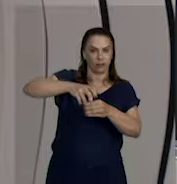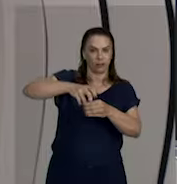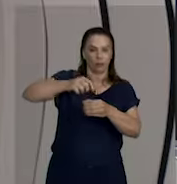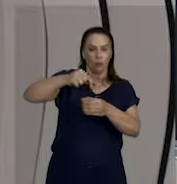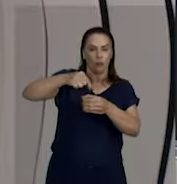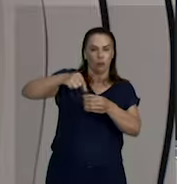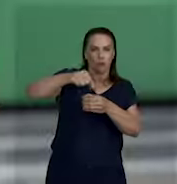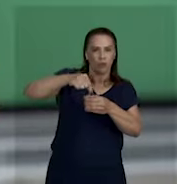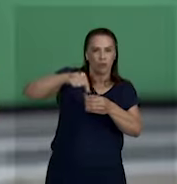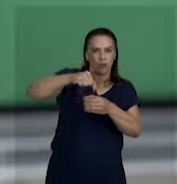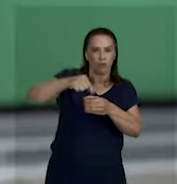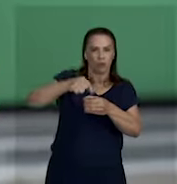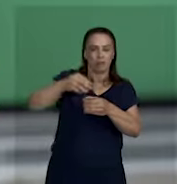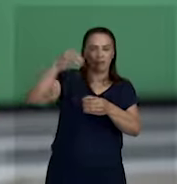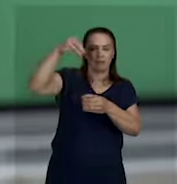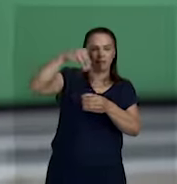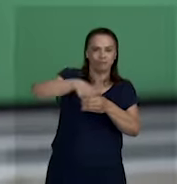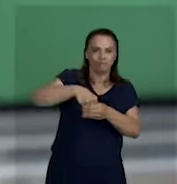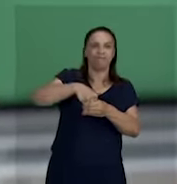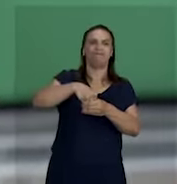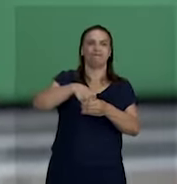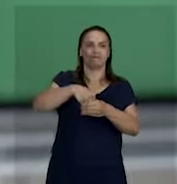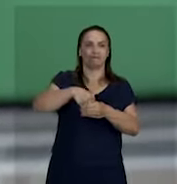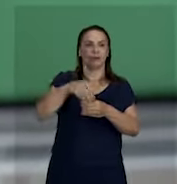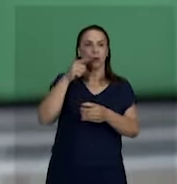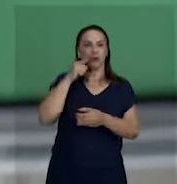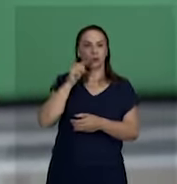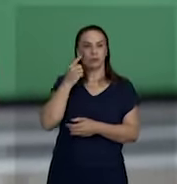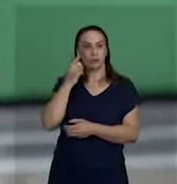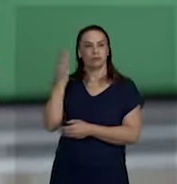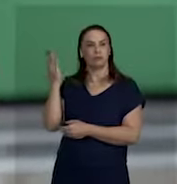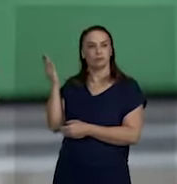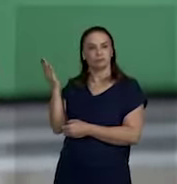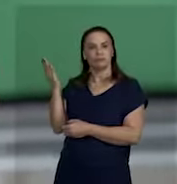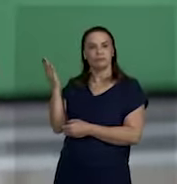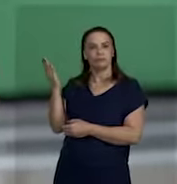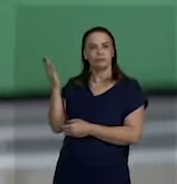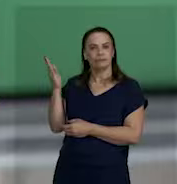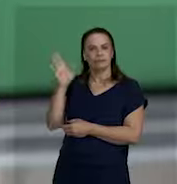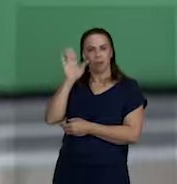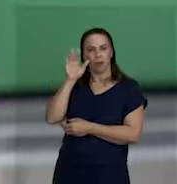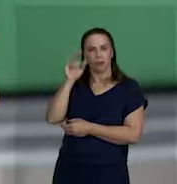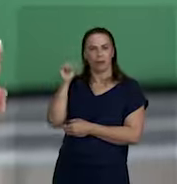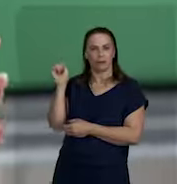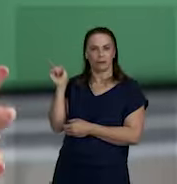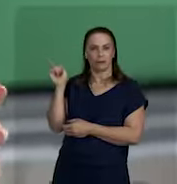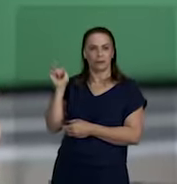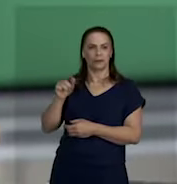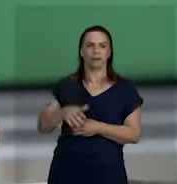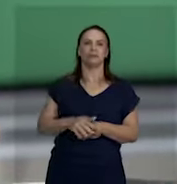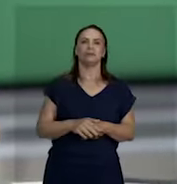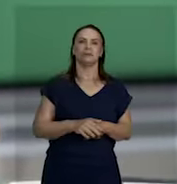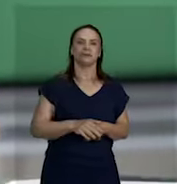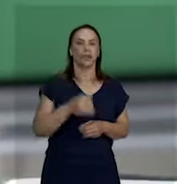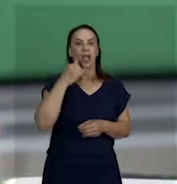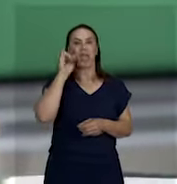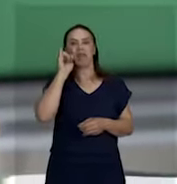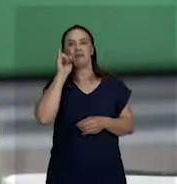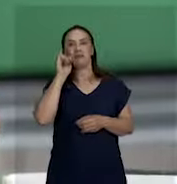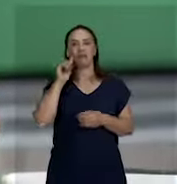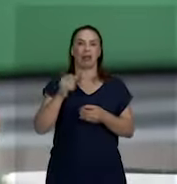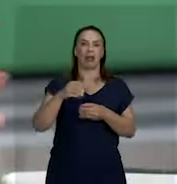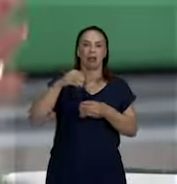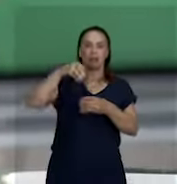buraco e encaixei para poder ela ficar bem presa aqui e o caninho não ficar caindo